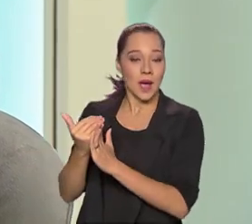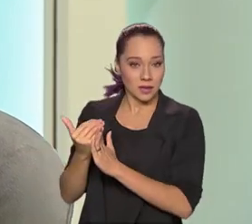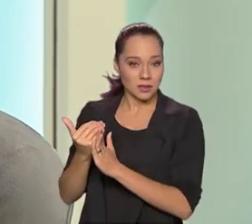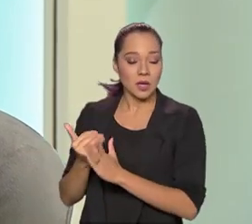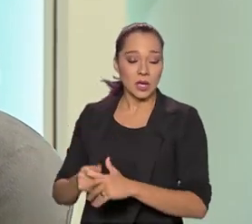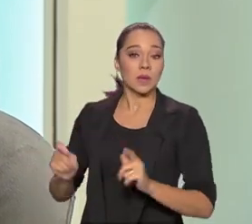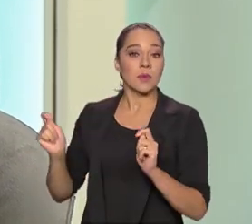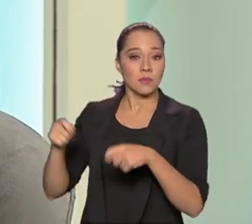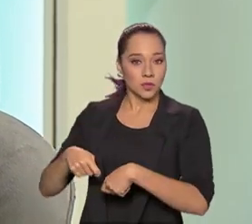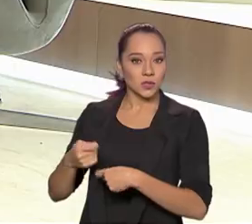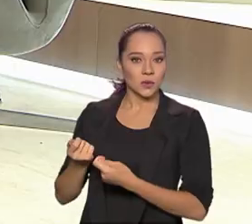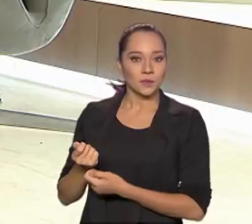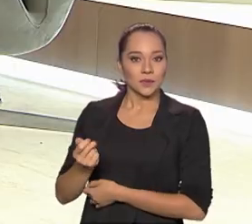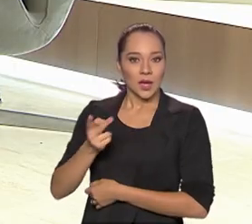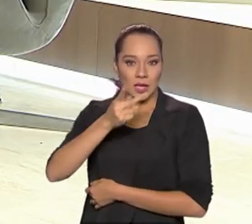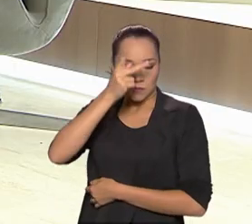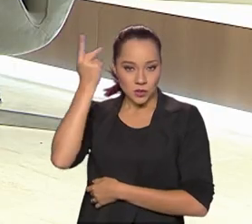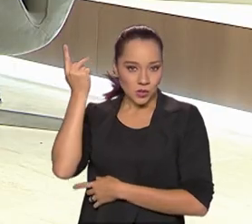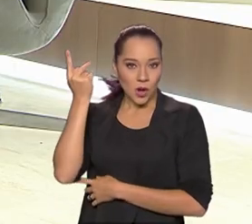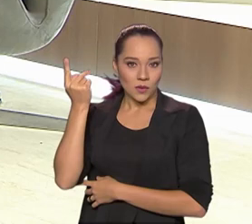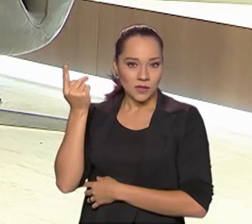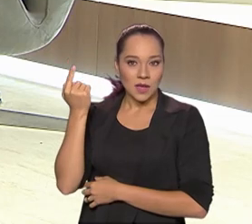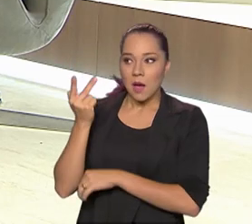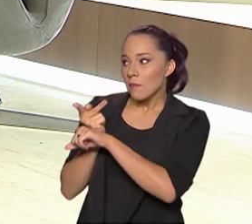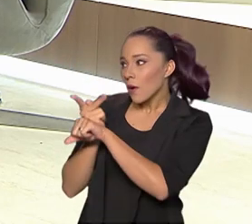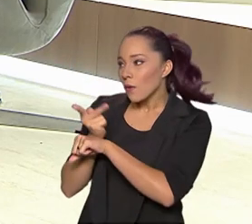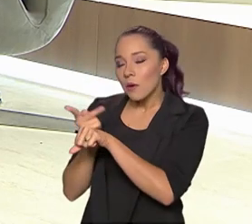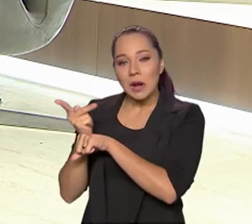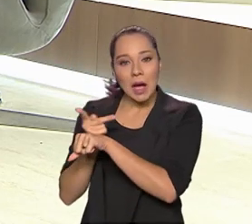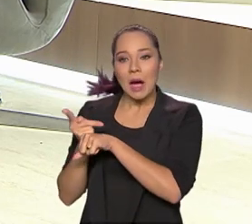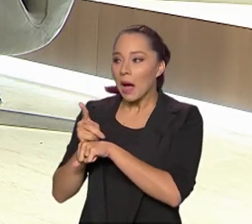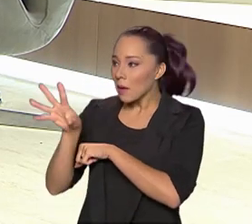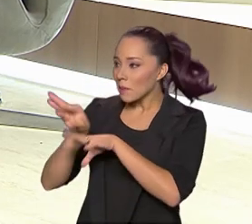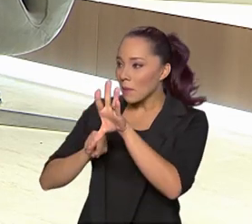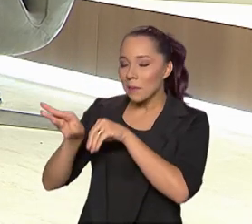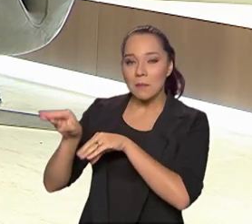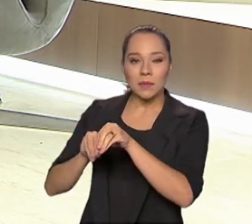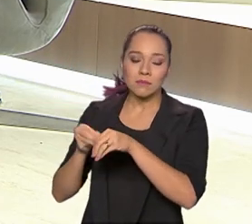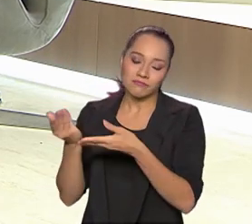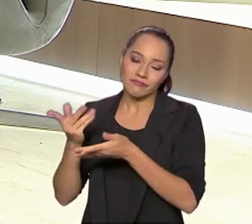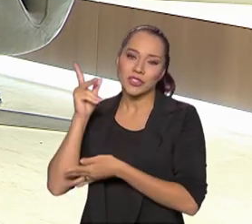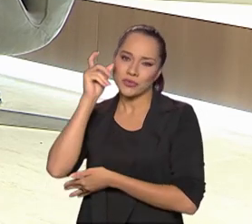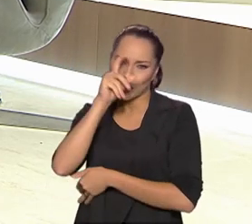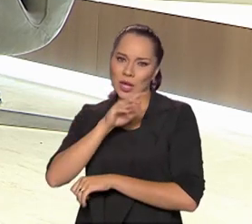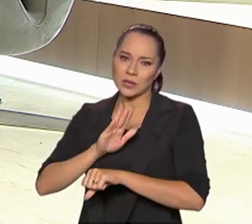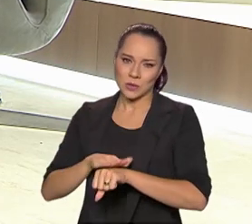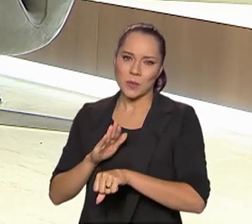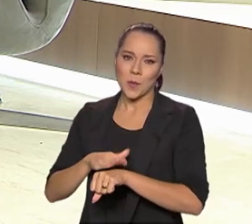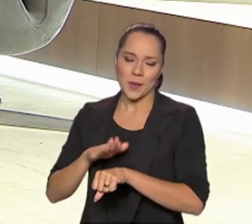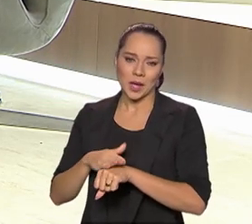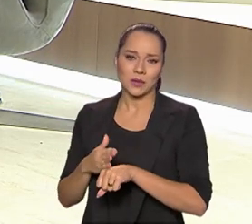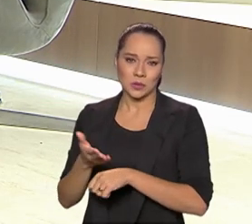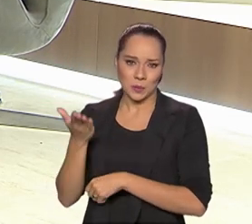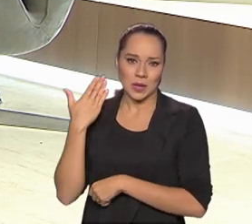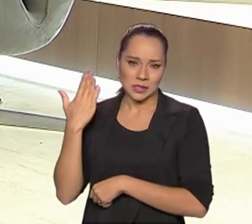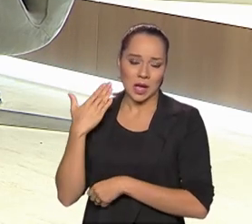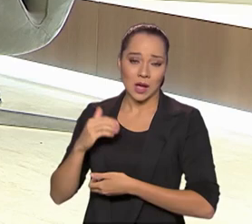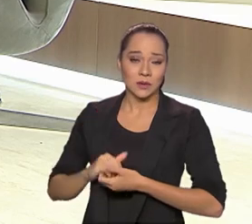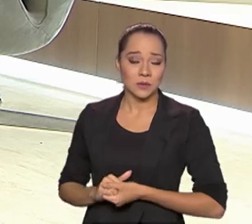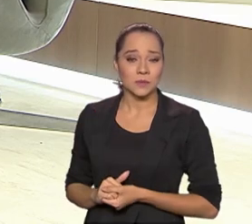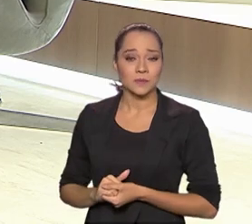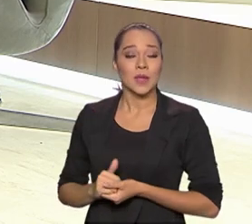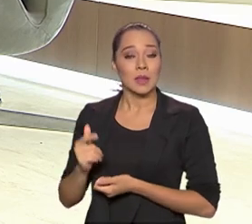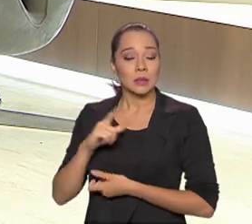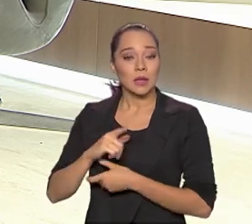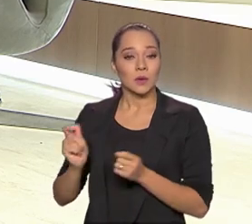que permitiu aos contribuintes, então, em função das dificuldades momentâneas daquela época,